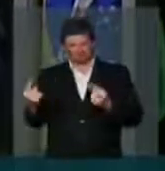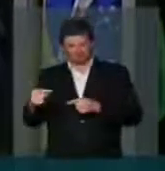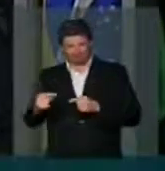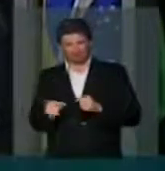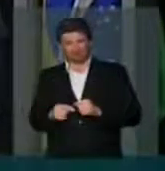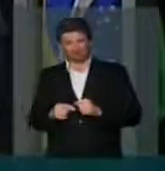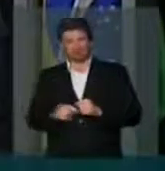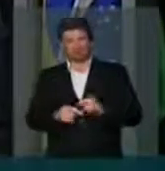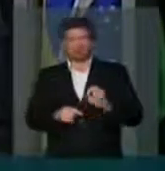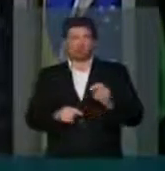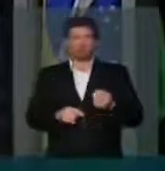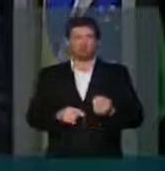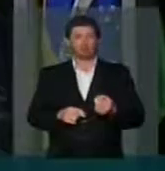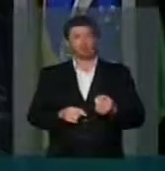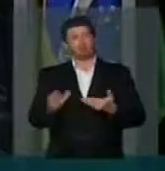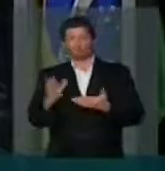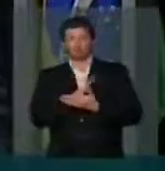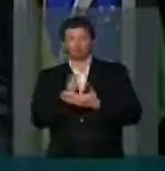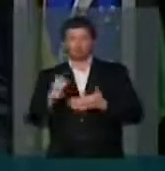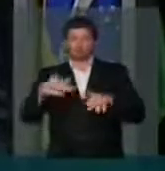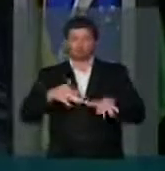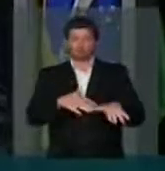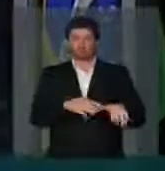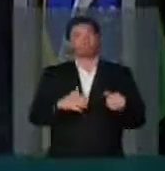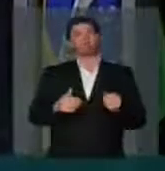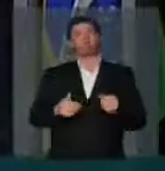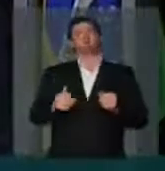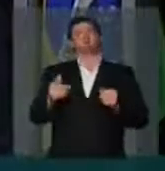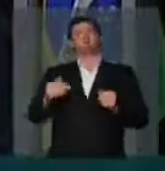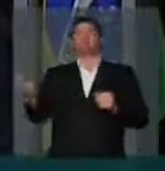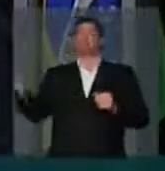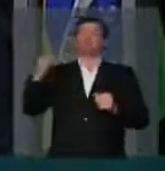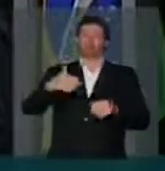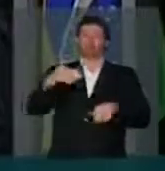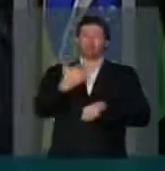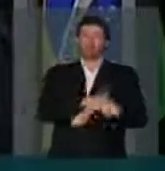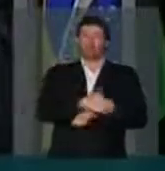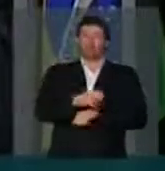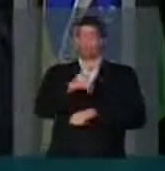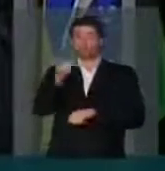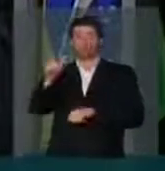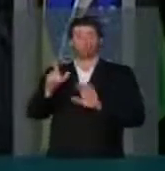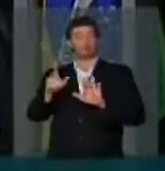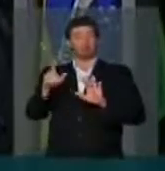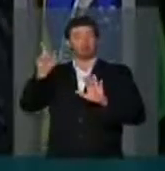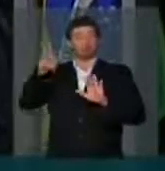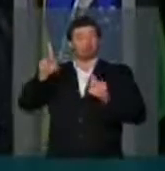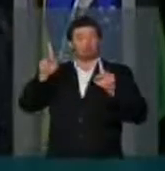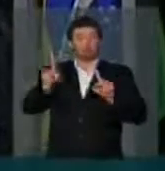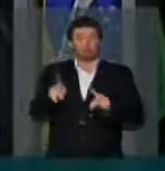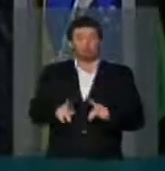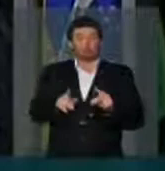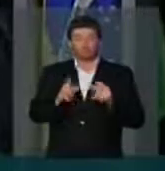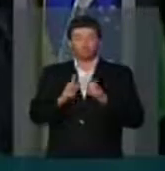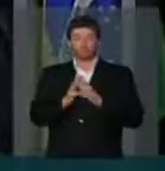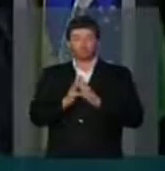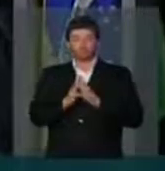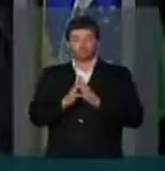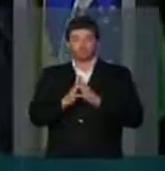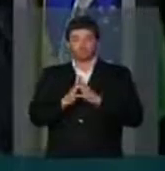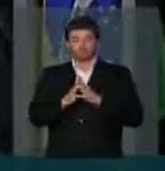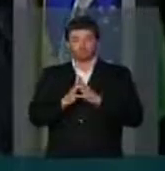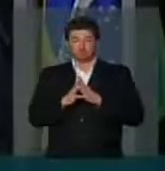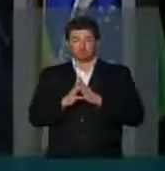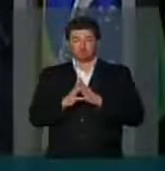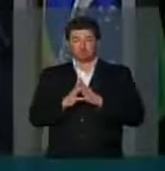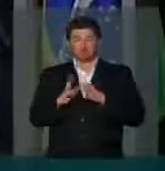oposição ou até alguns movimentos, como Vem para a Rua e outros, mas é a população de todos os segmentos e de todas